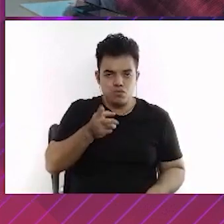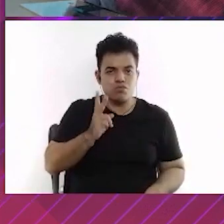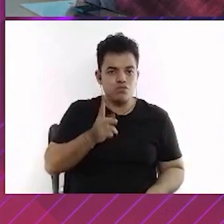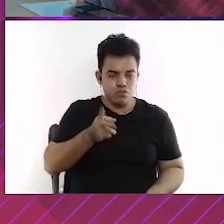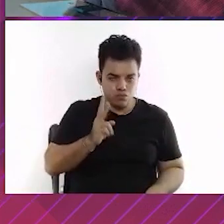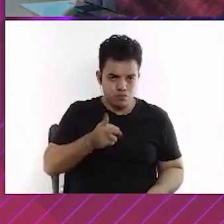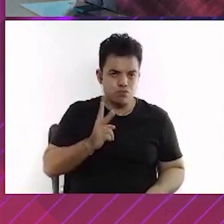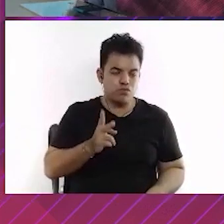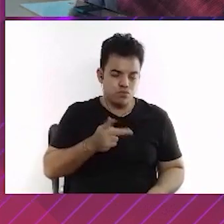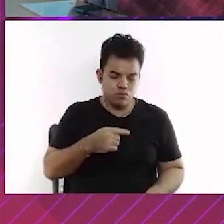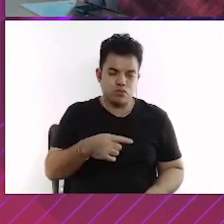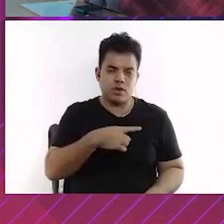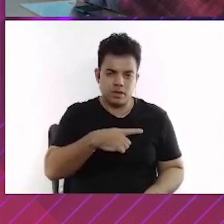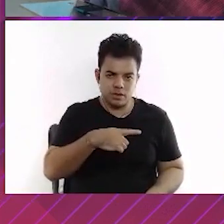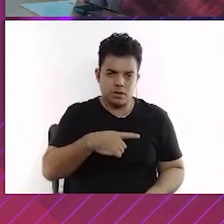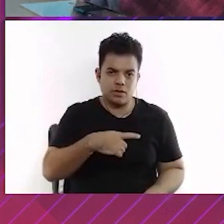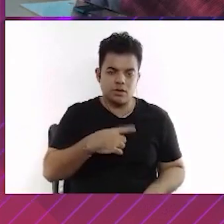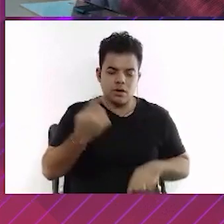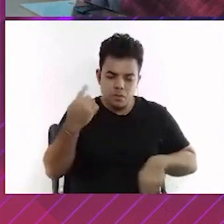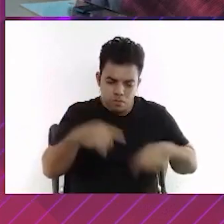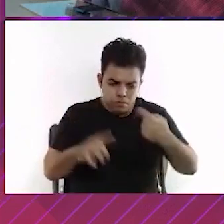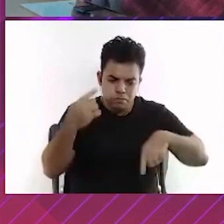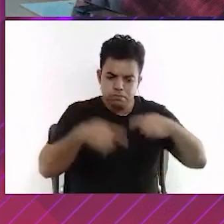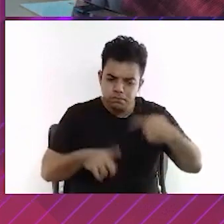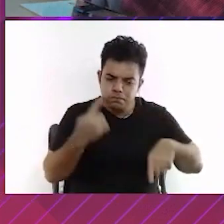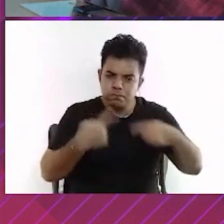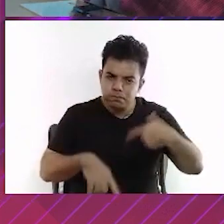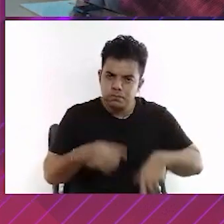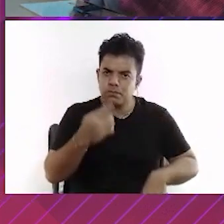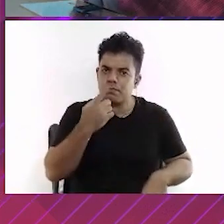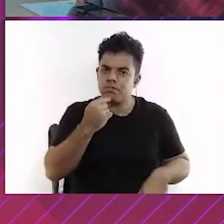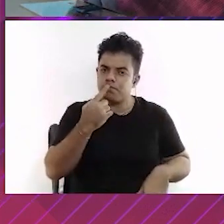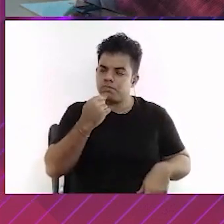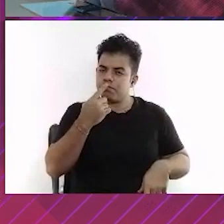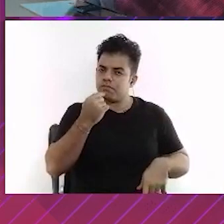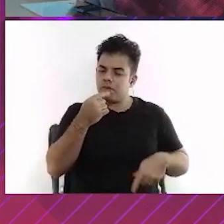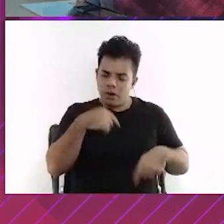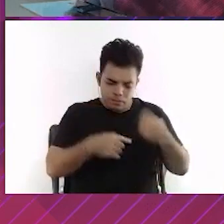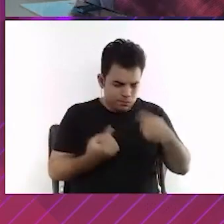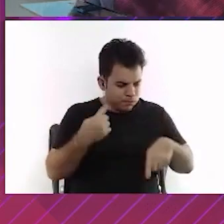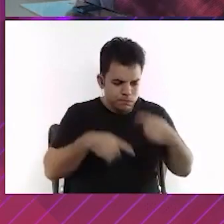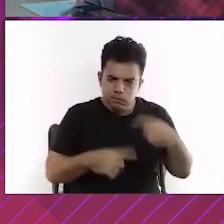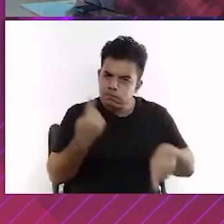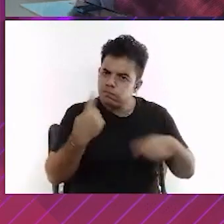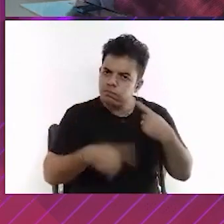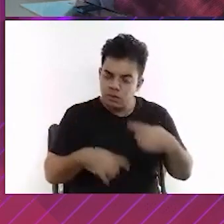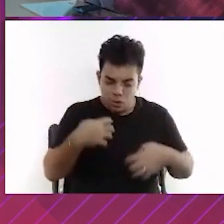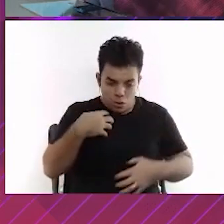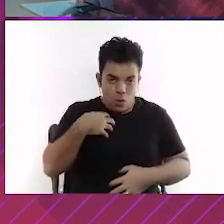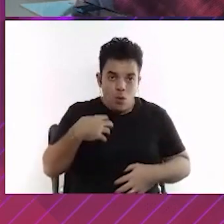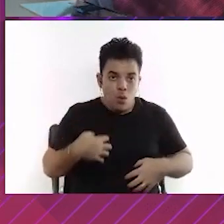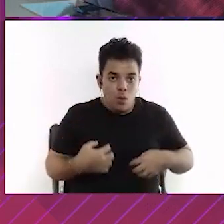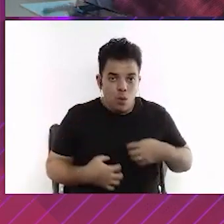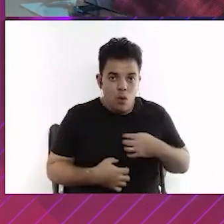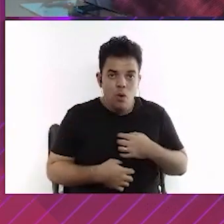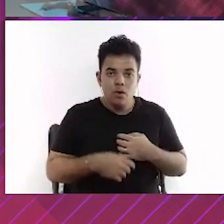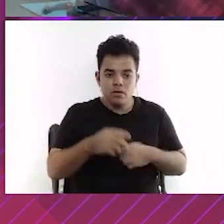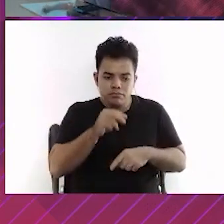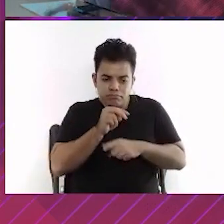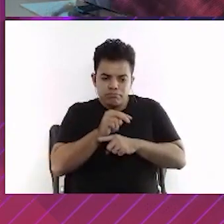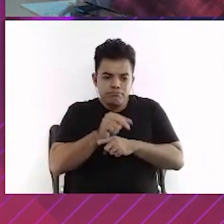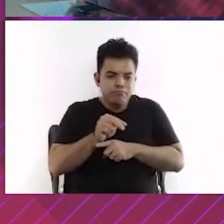havendo funcionamento da circulação do sangue no organismo. Isso faz com que os órgãos eles ainda permaneçam